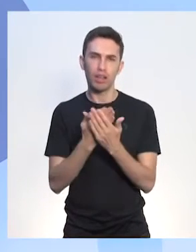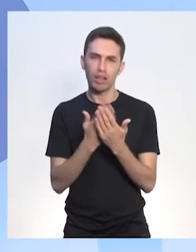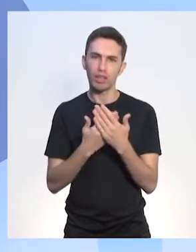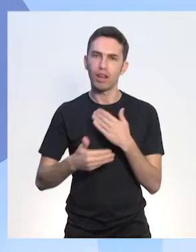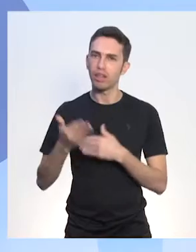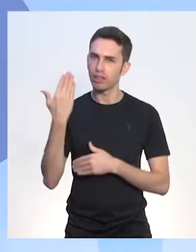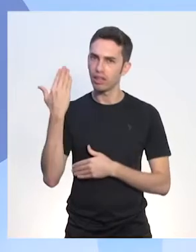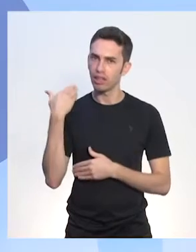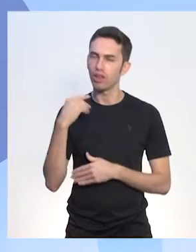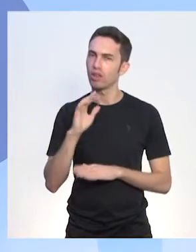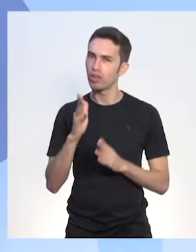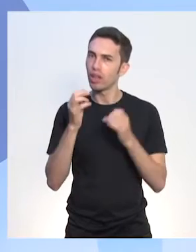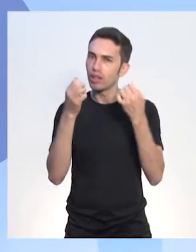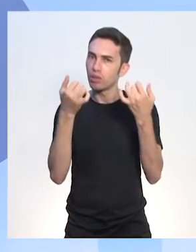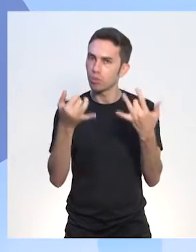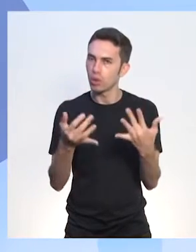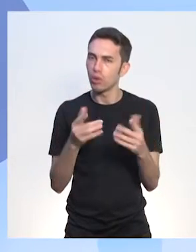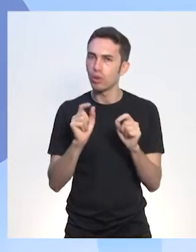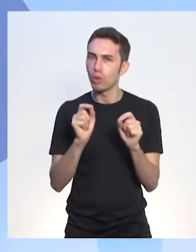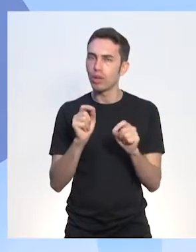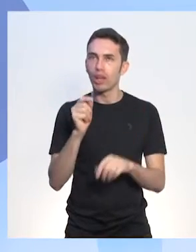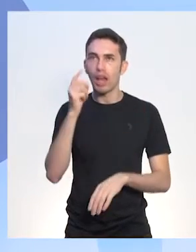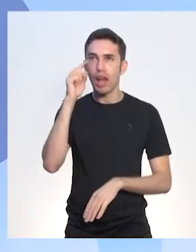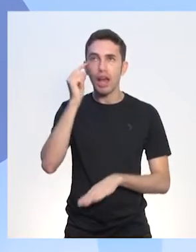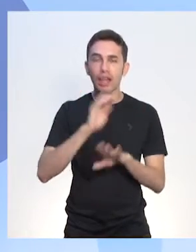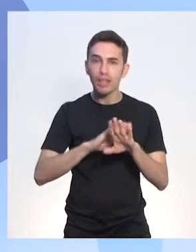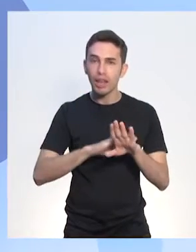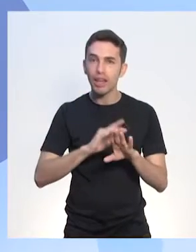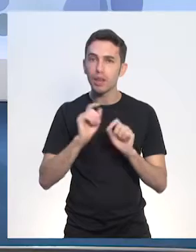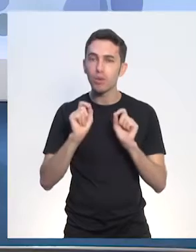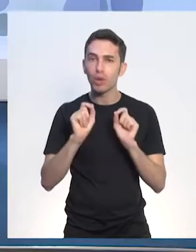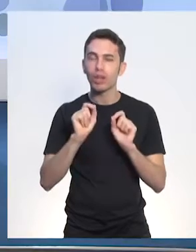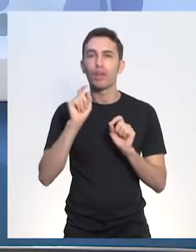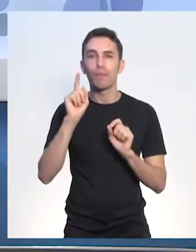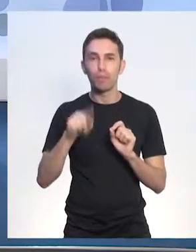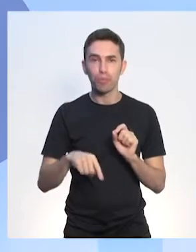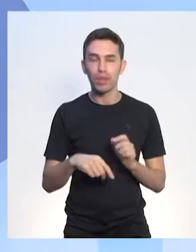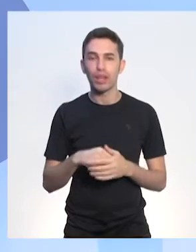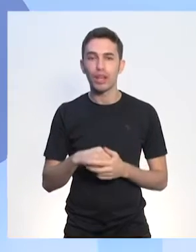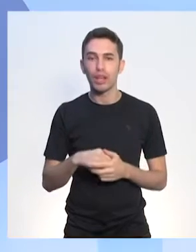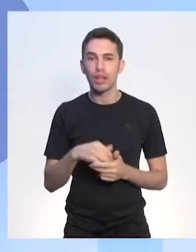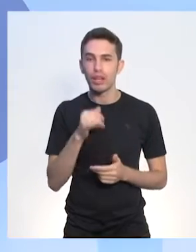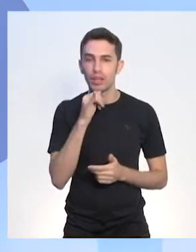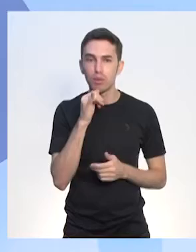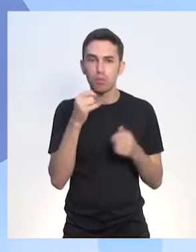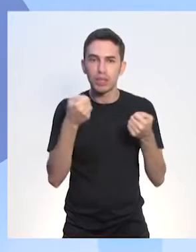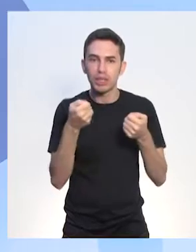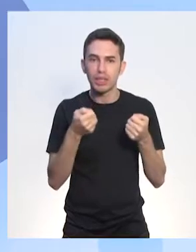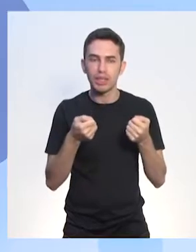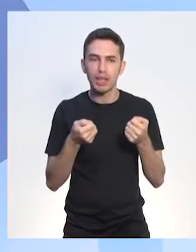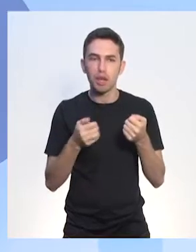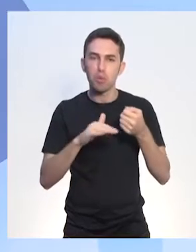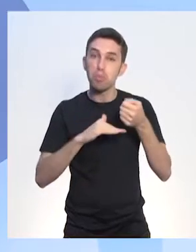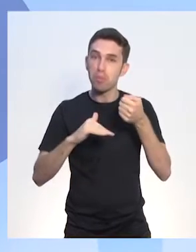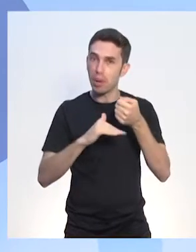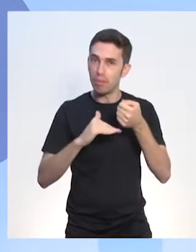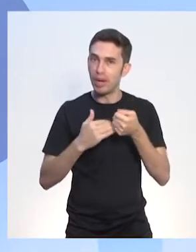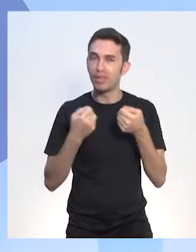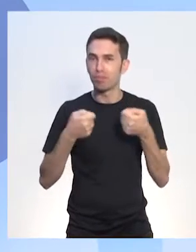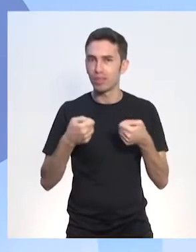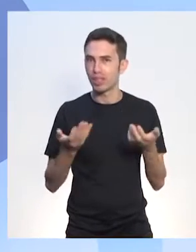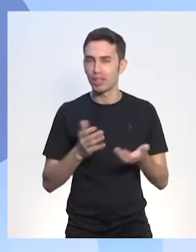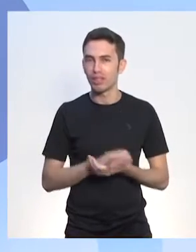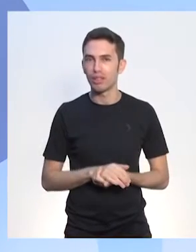a ideia, você tem que ter o pré-requisito, né? Em nenhuma situação vai aparecer que a soma dos ângulos internos